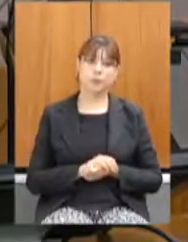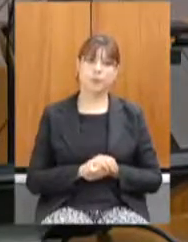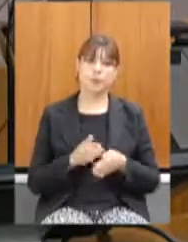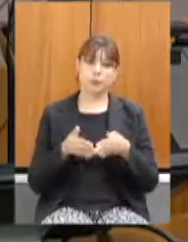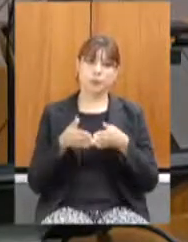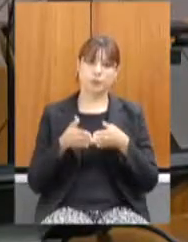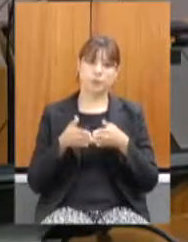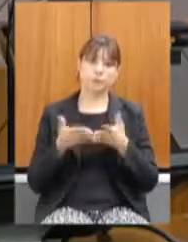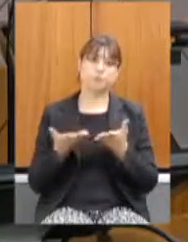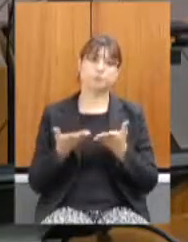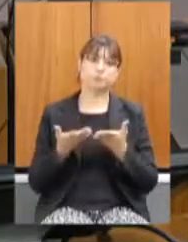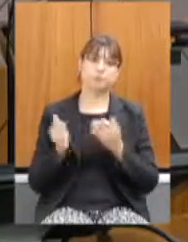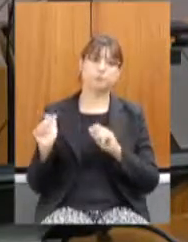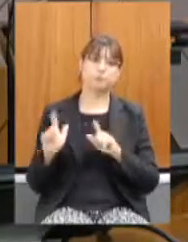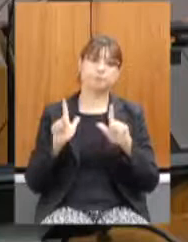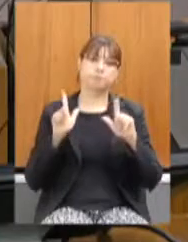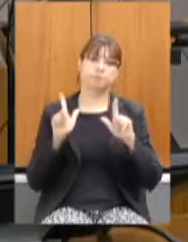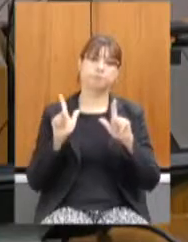por favor